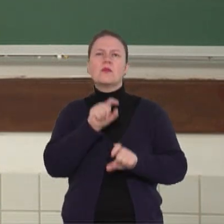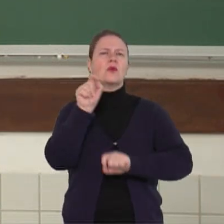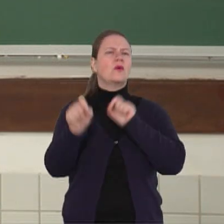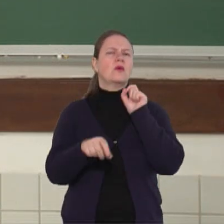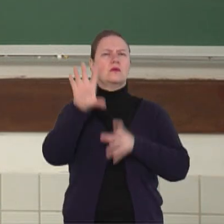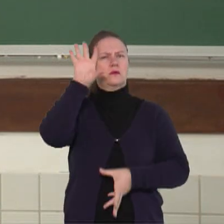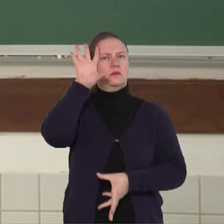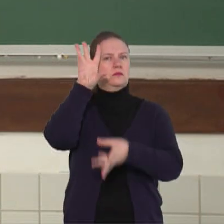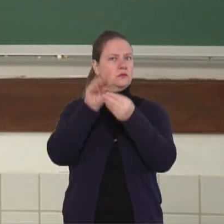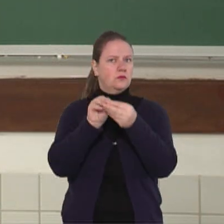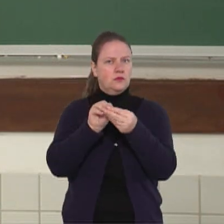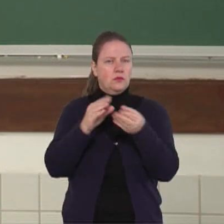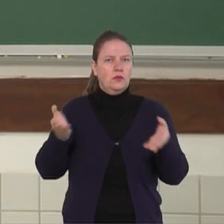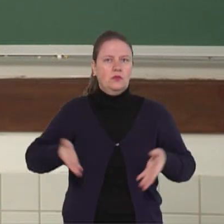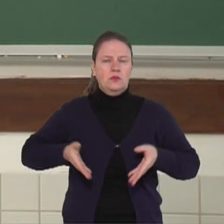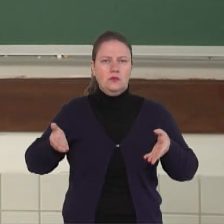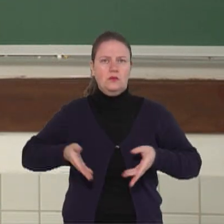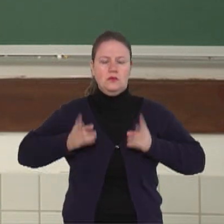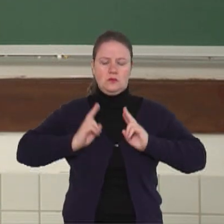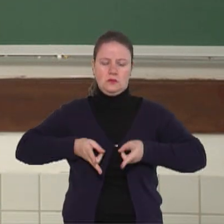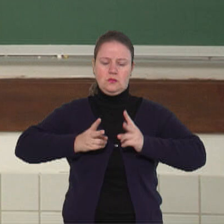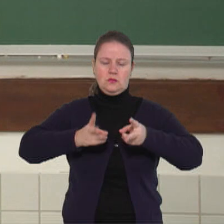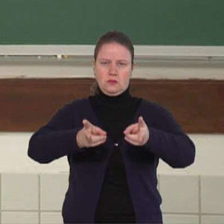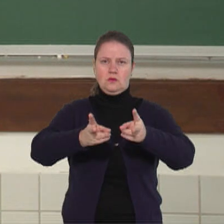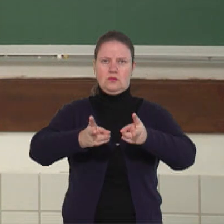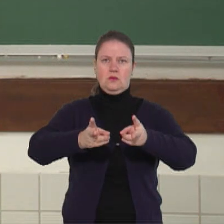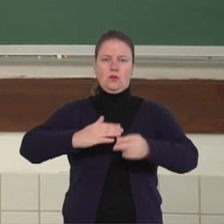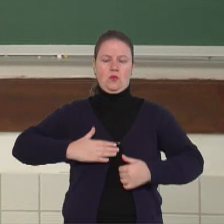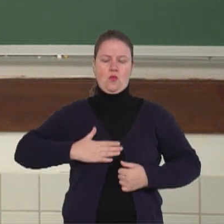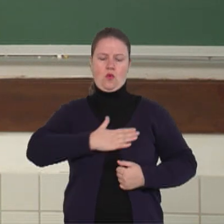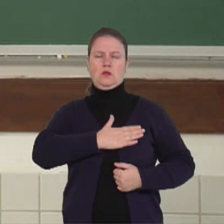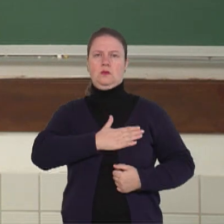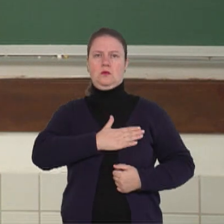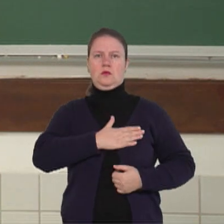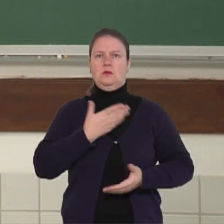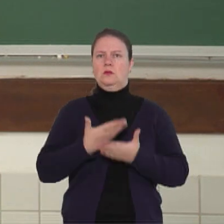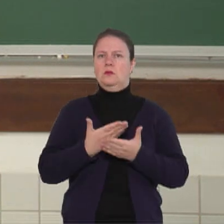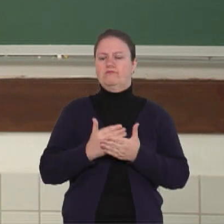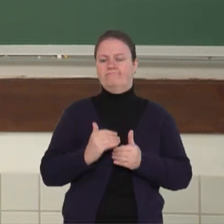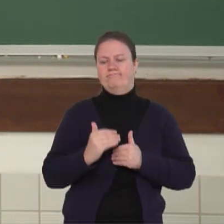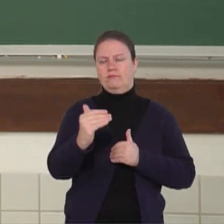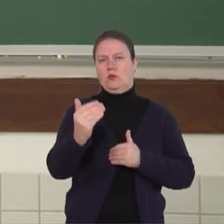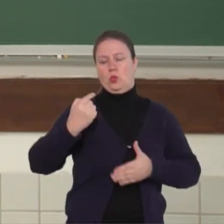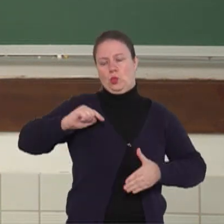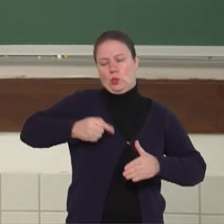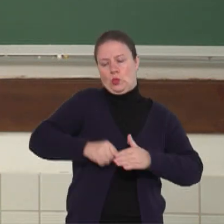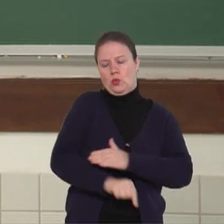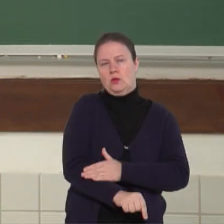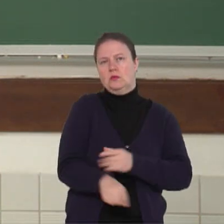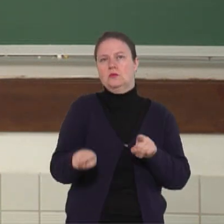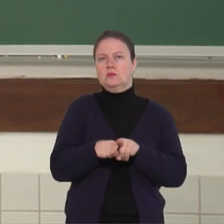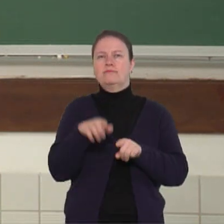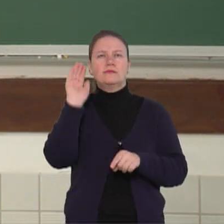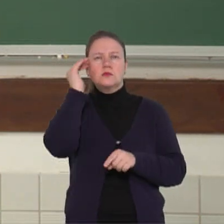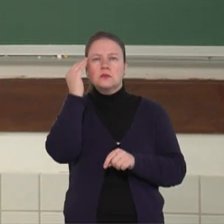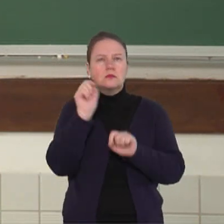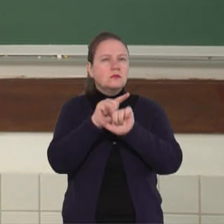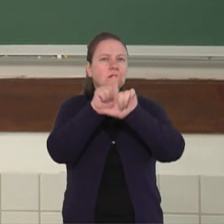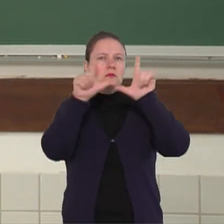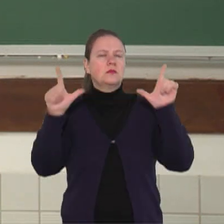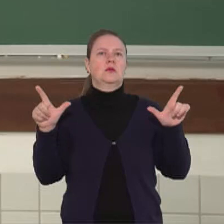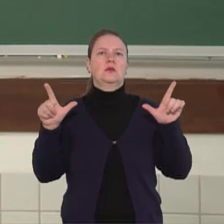gente viu hoje. Como vocês sabem, a gente vai continuar a Era Napoleônica nas próximas aulas, então a gente vai aprofundar melhor, vocês vão entender melhor quem foi